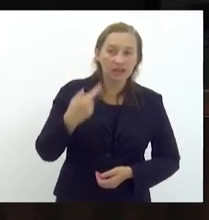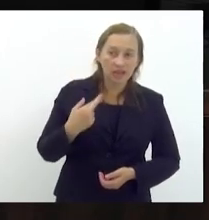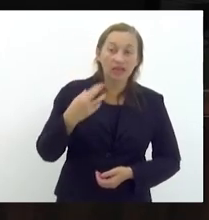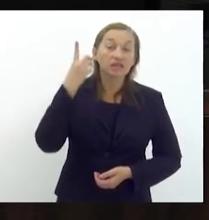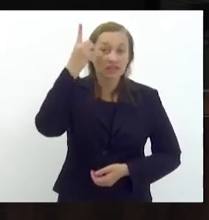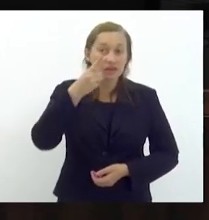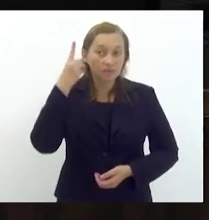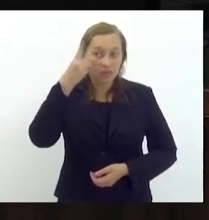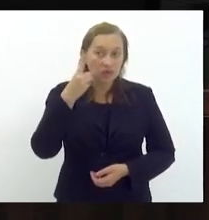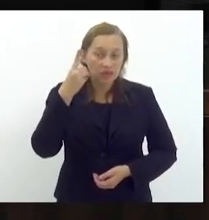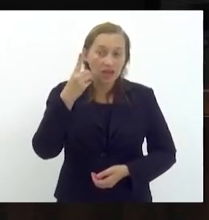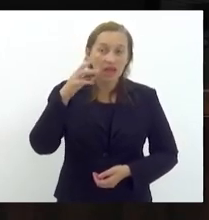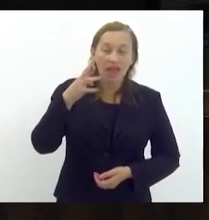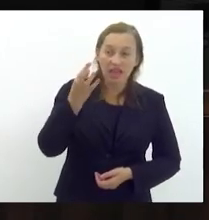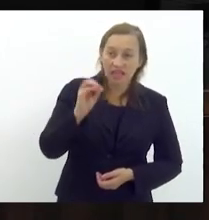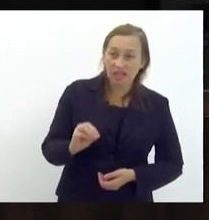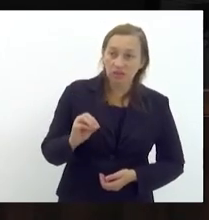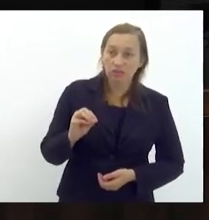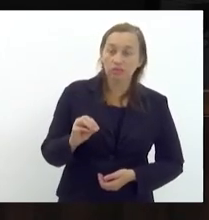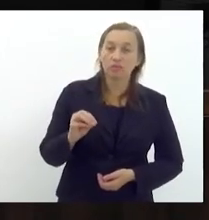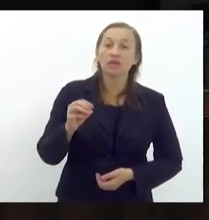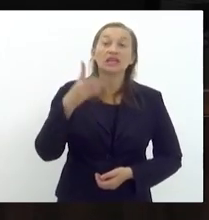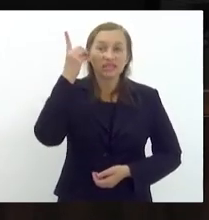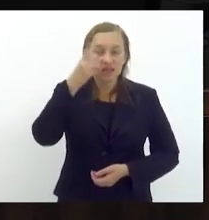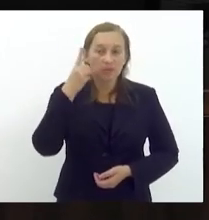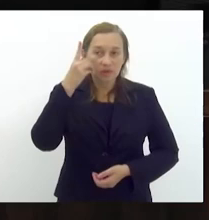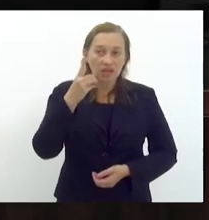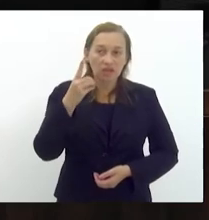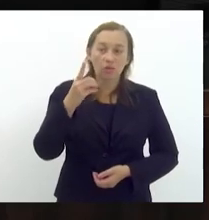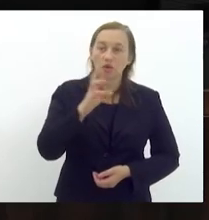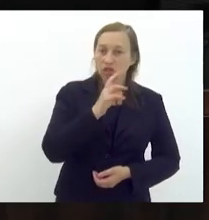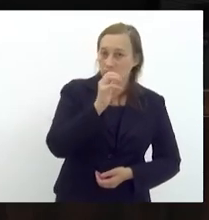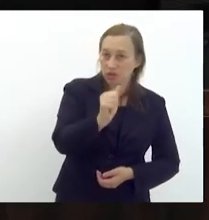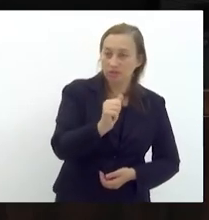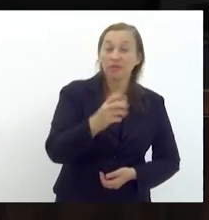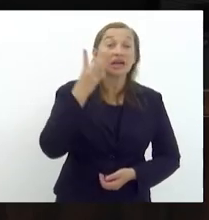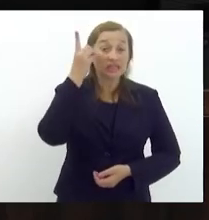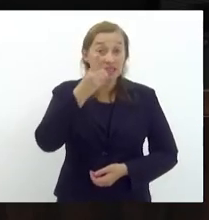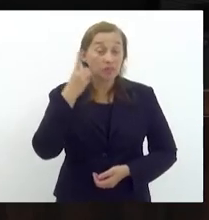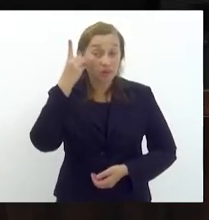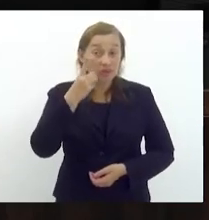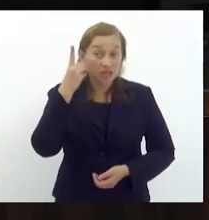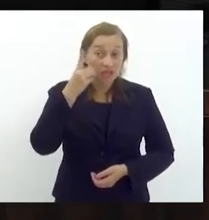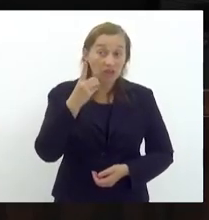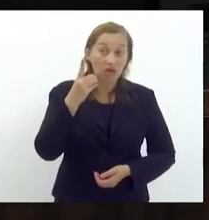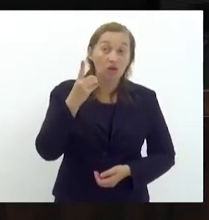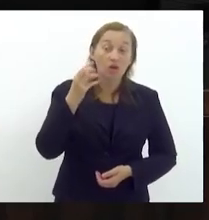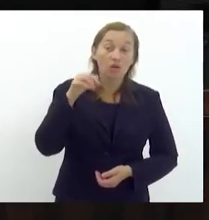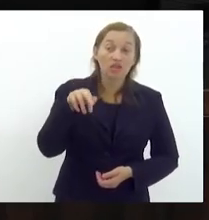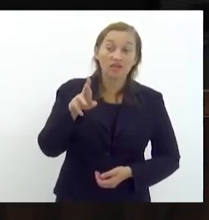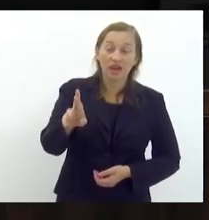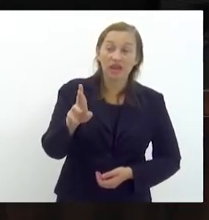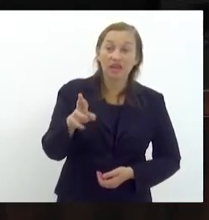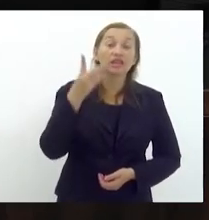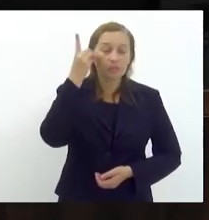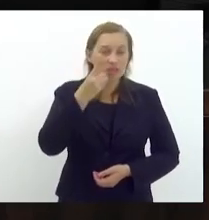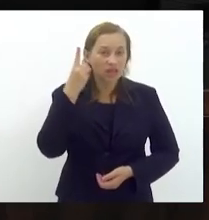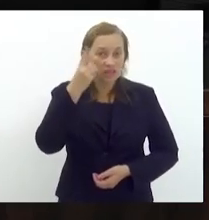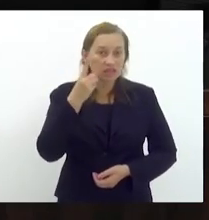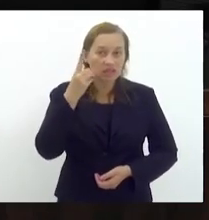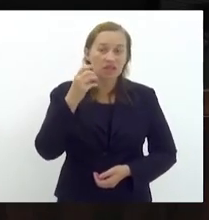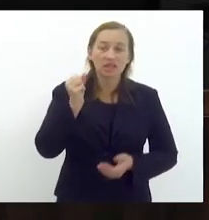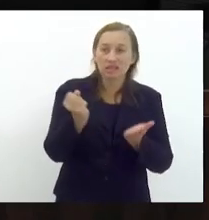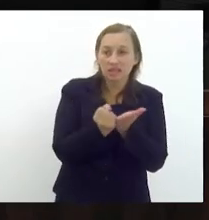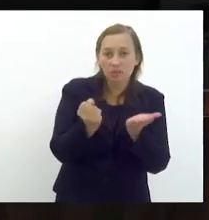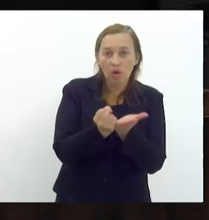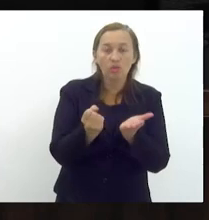Deputado Renato Machado Deputado Rodrigo Amorim Deputado Rosemberg Reis Deputado